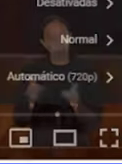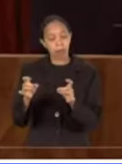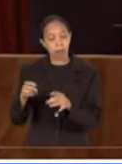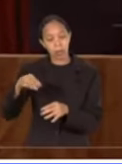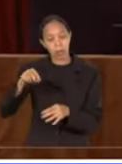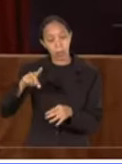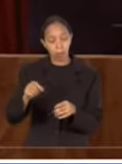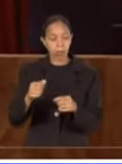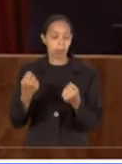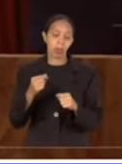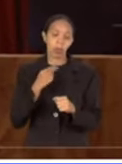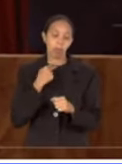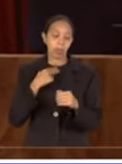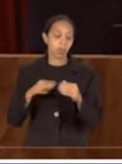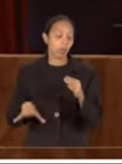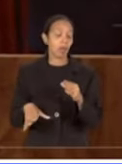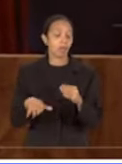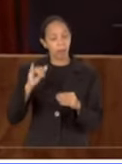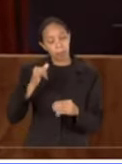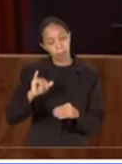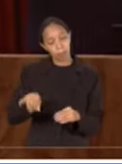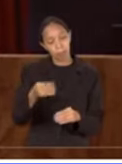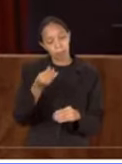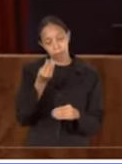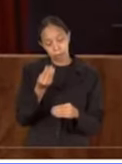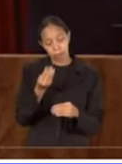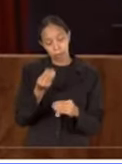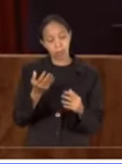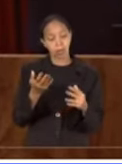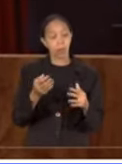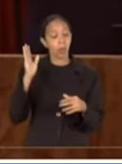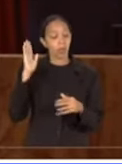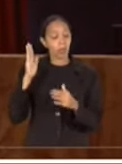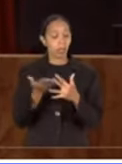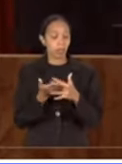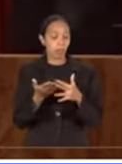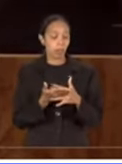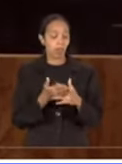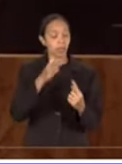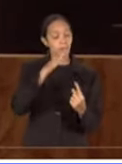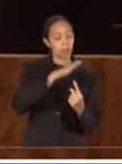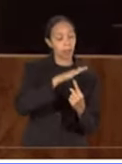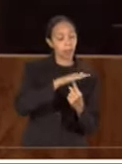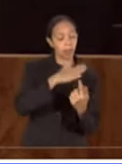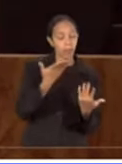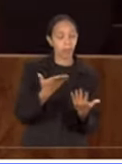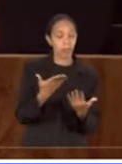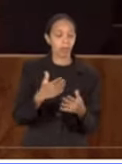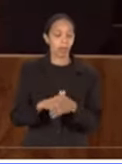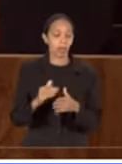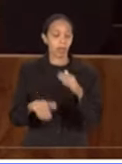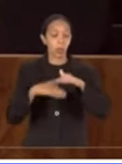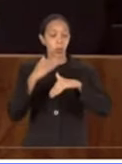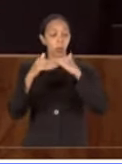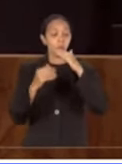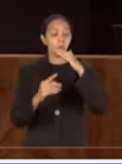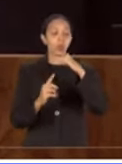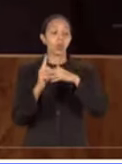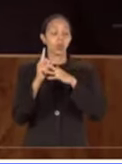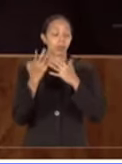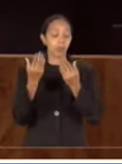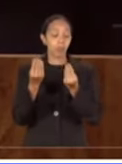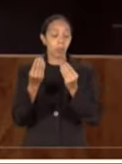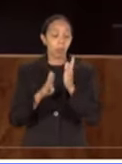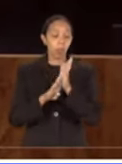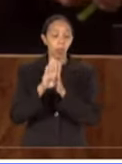ser aproveitado por um candidato médio ao Senado do Paraná, ultrapassando em muito, segundo sustenta, os limites tidos como aceitáveis